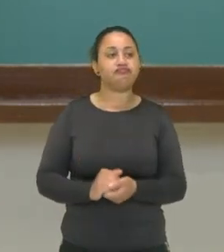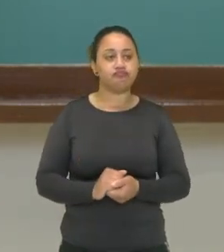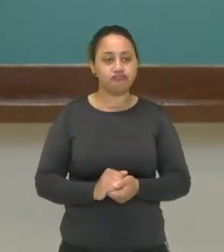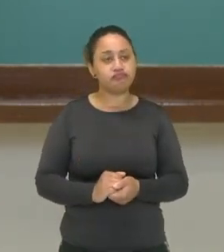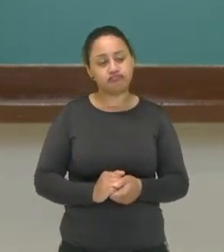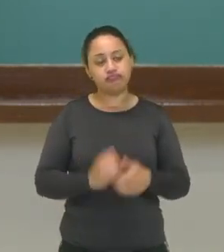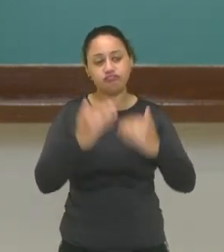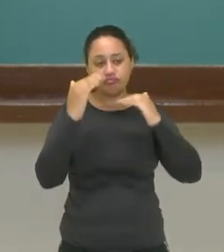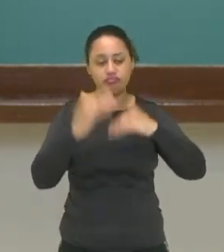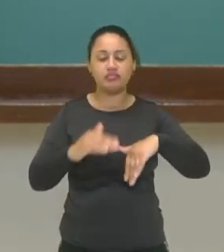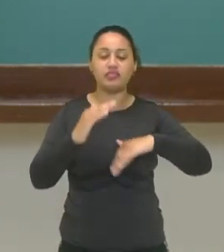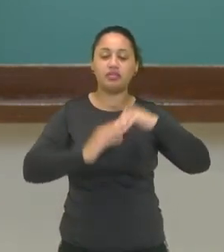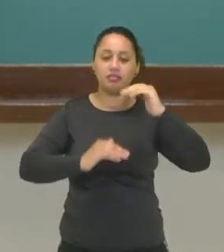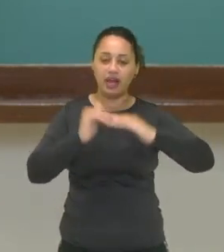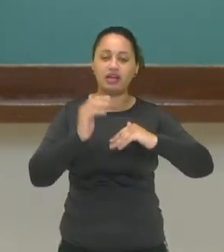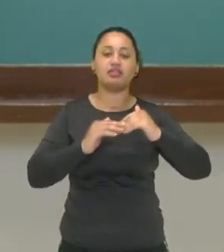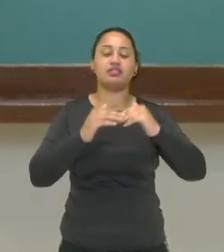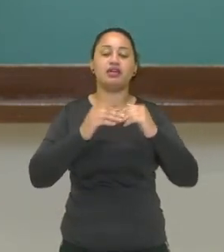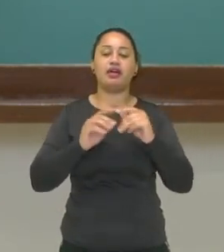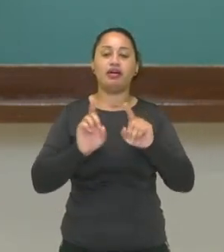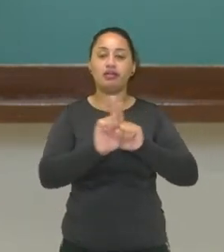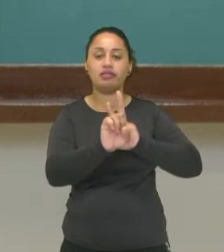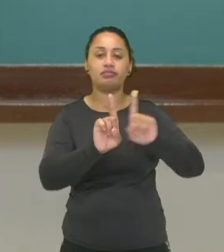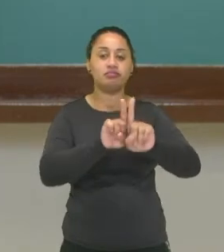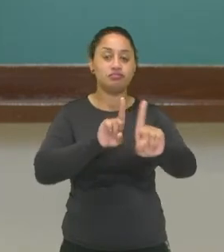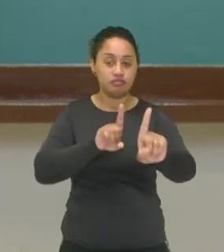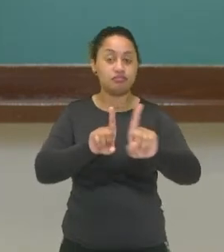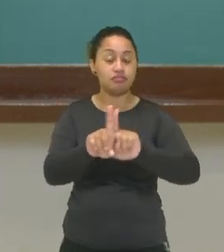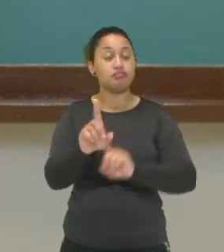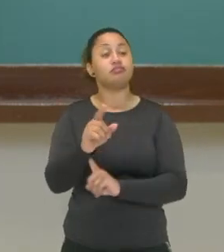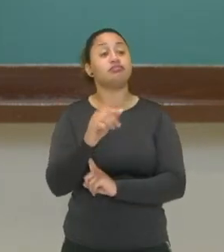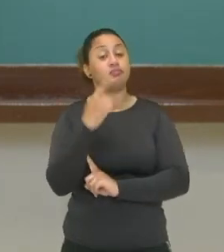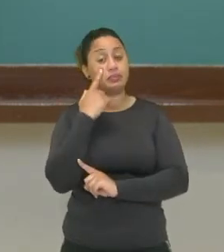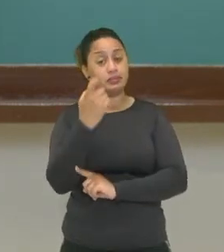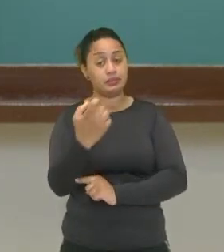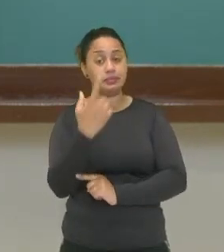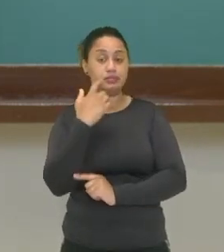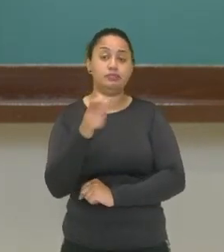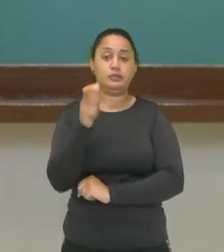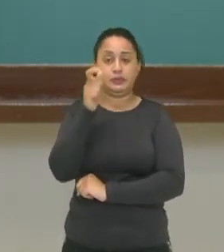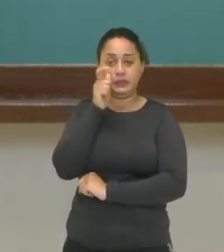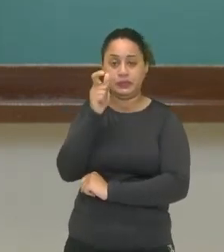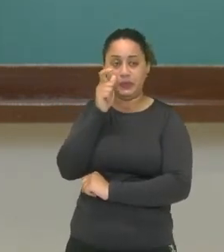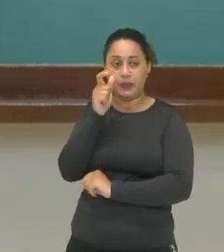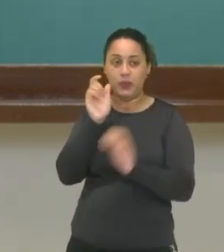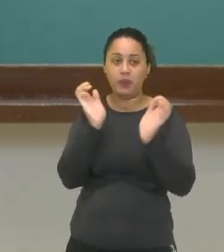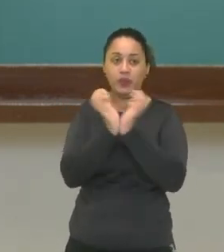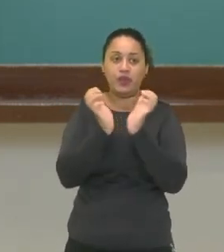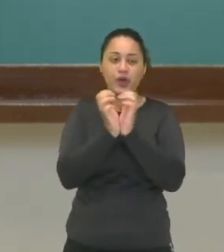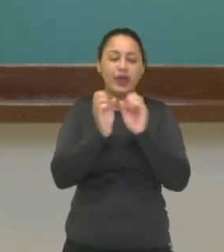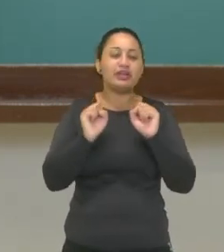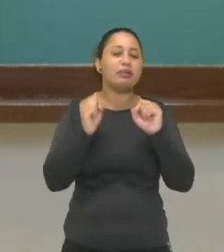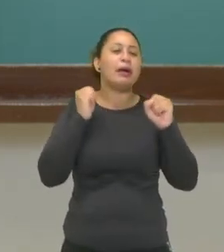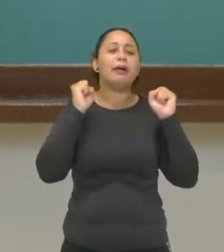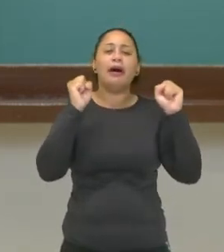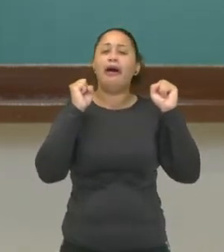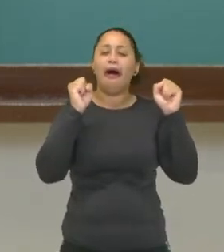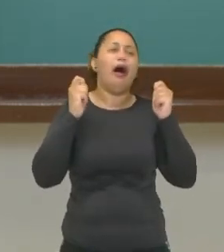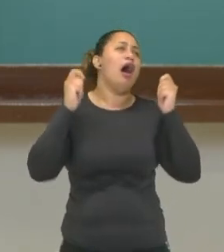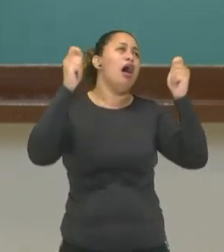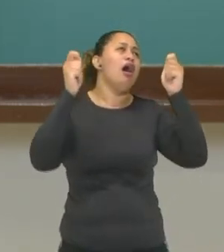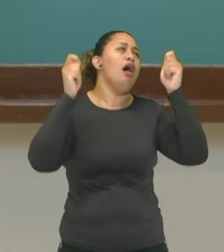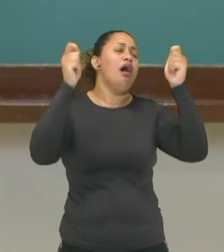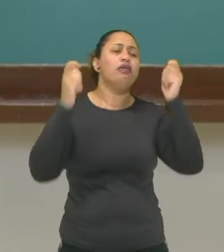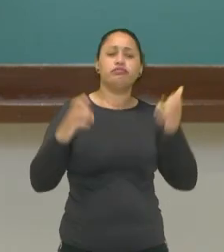As provas de revezamento são provas bem interessantes de assistir, né? A torcida sempre anima bastante